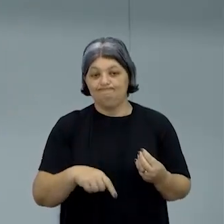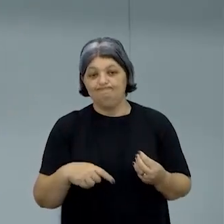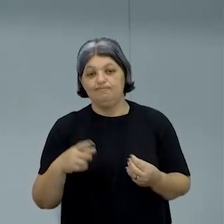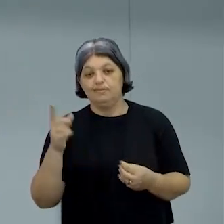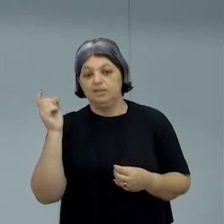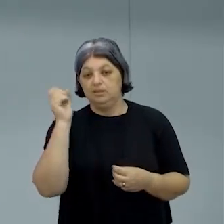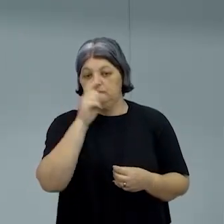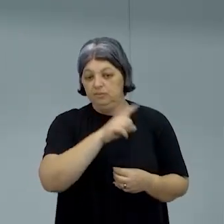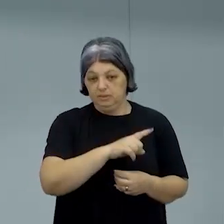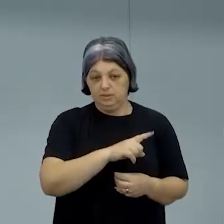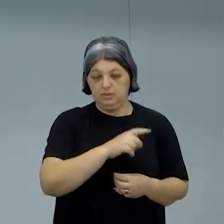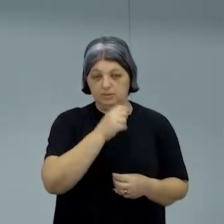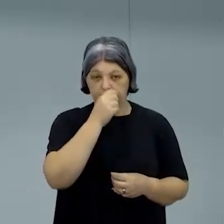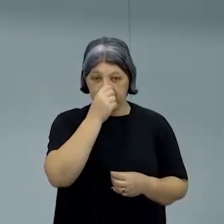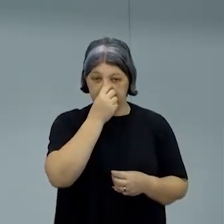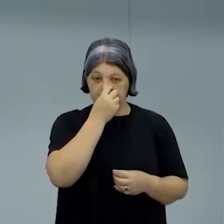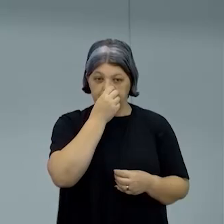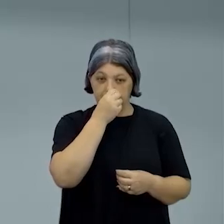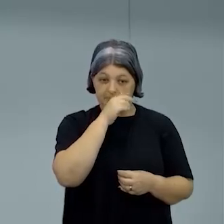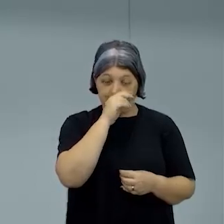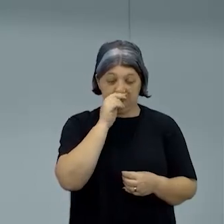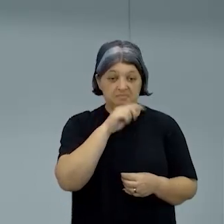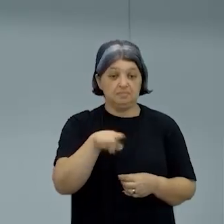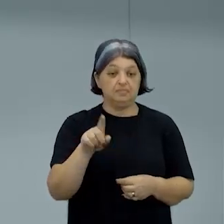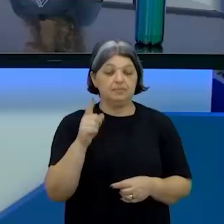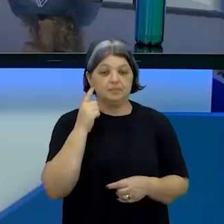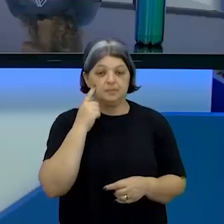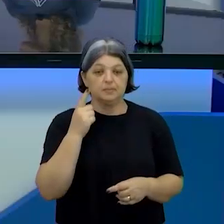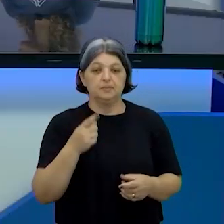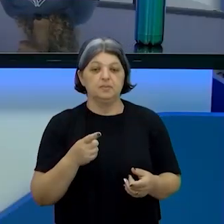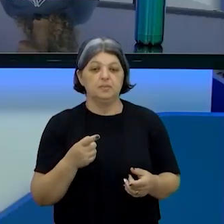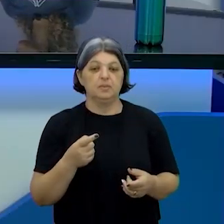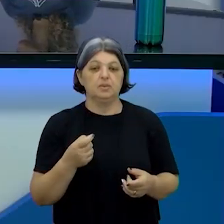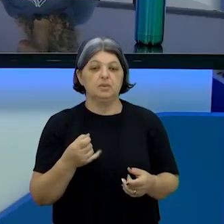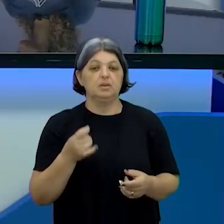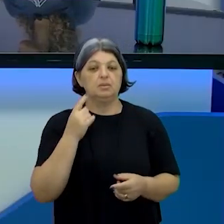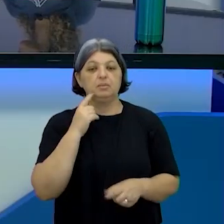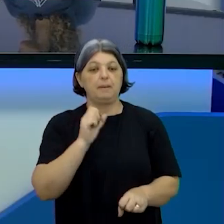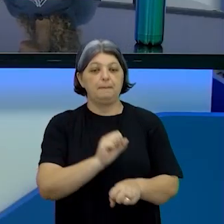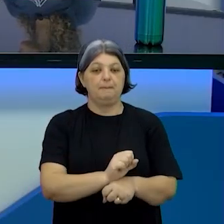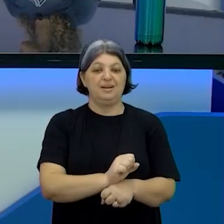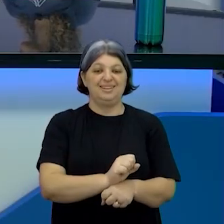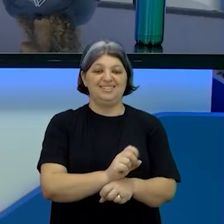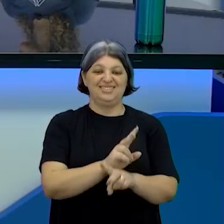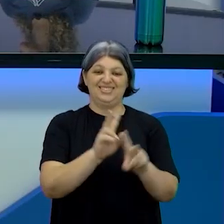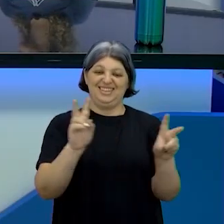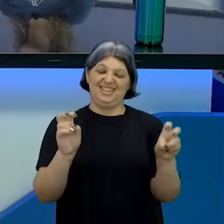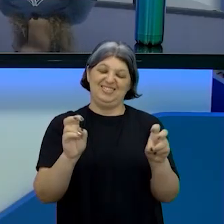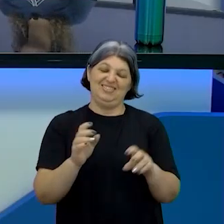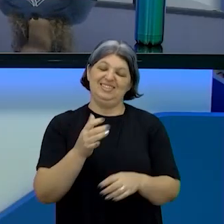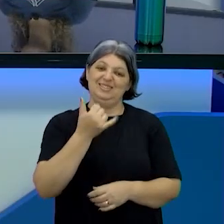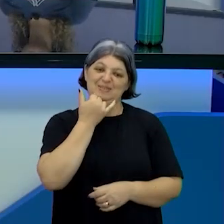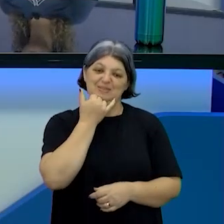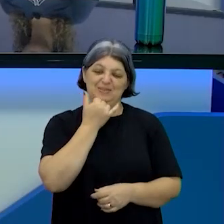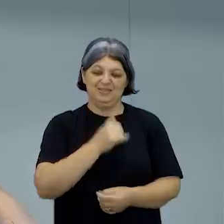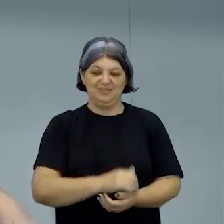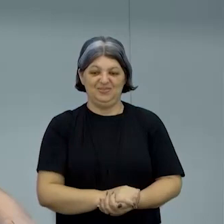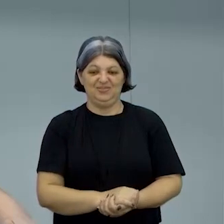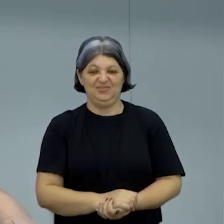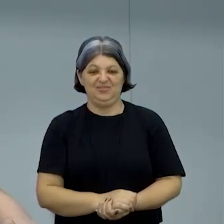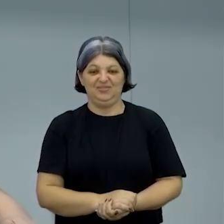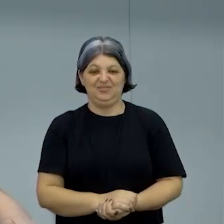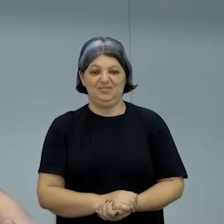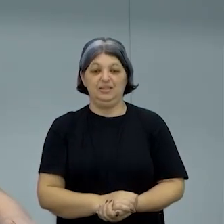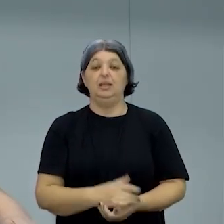né? De que para quem está, né? Para quem está assistindo. Mas como eu sei que a gente ia falar nesse assunto, por isso que... Não, olha, eu preciso chamar